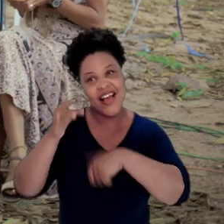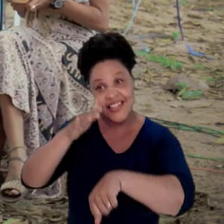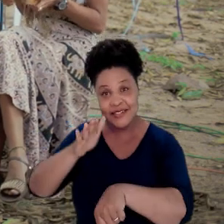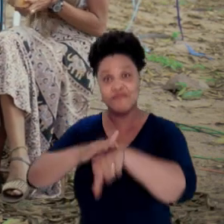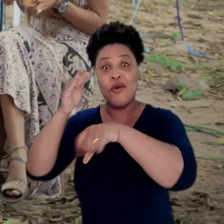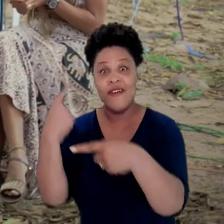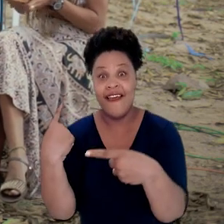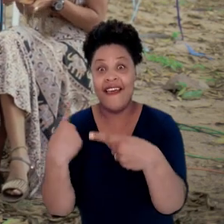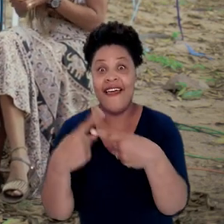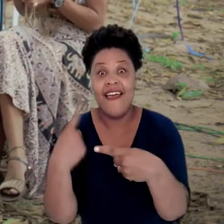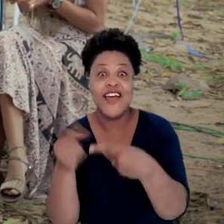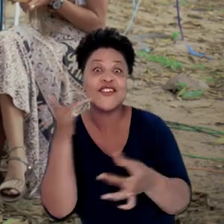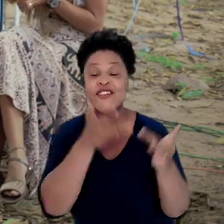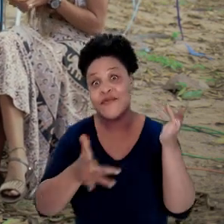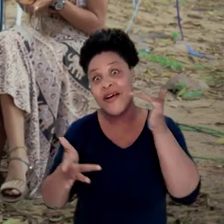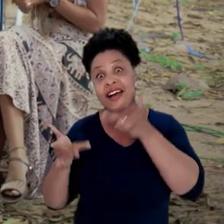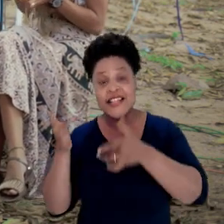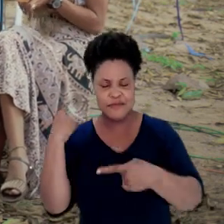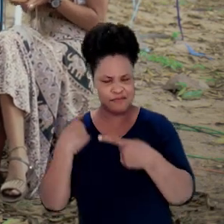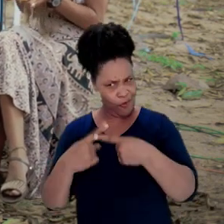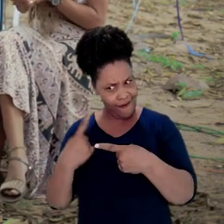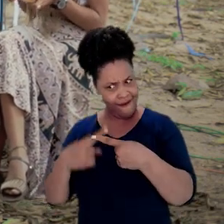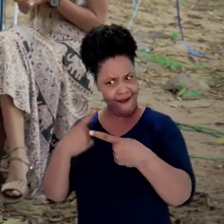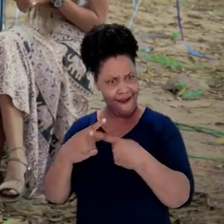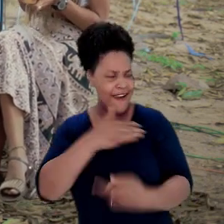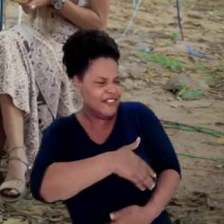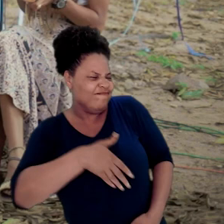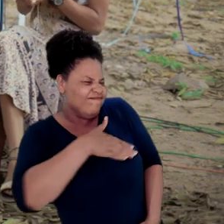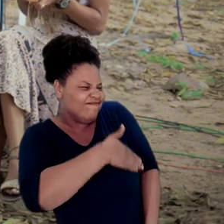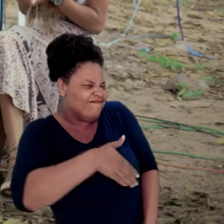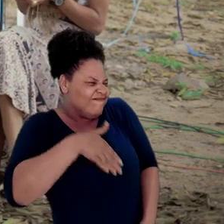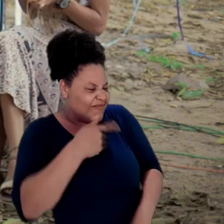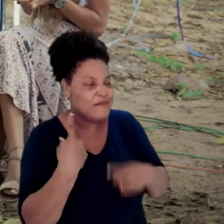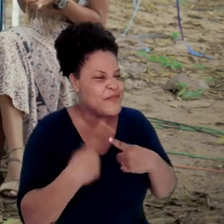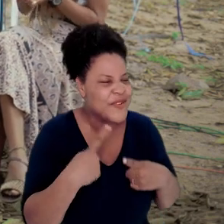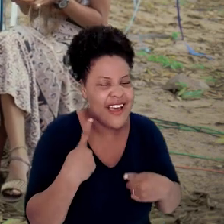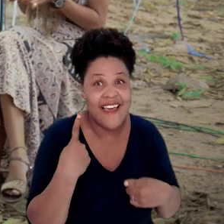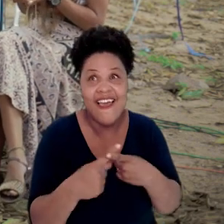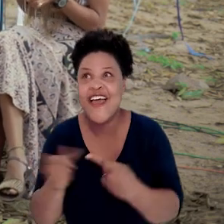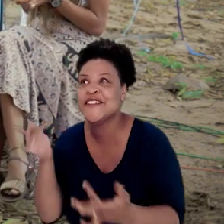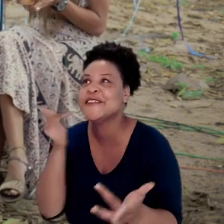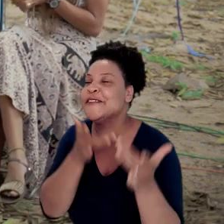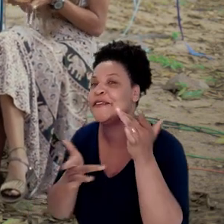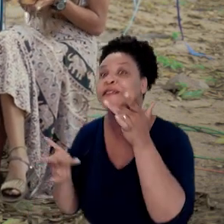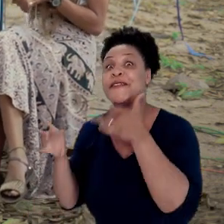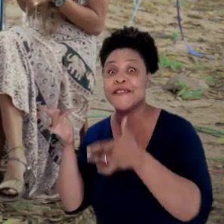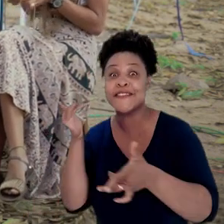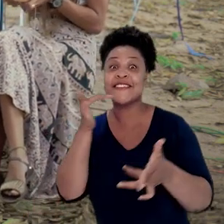demais, porque é gostoso demais, porque é gostoso demais, porque é gostoso